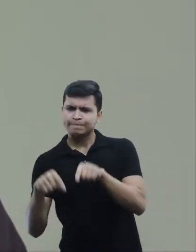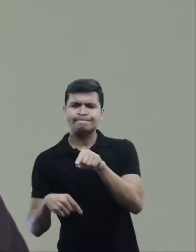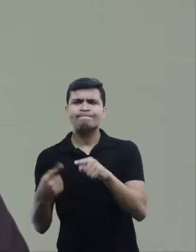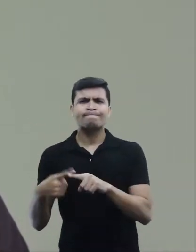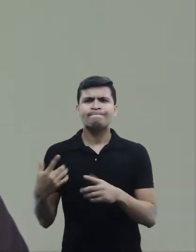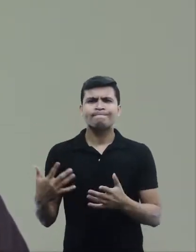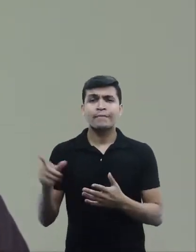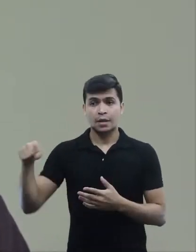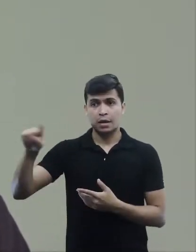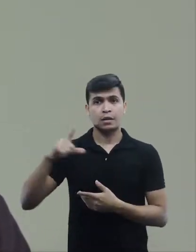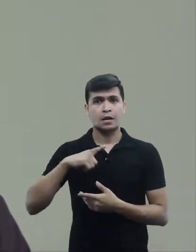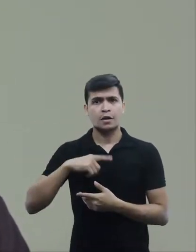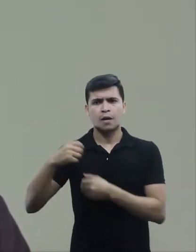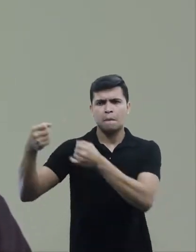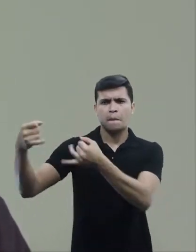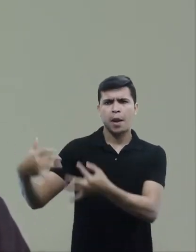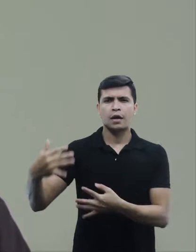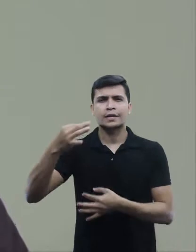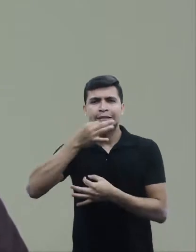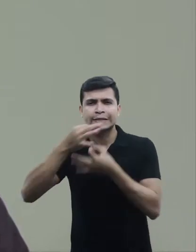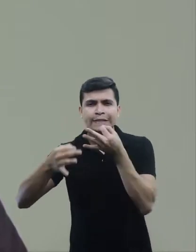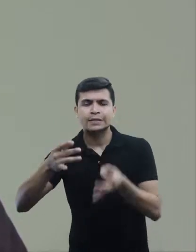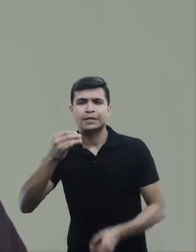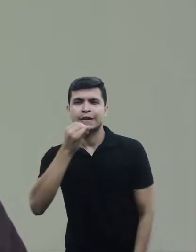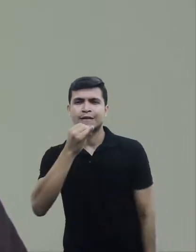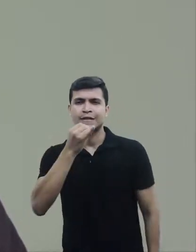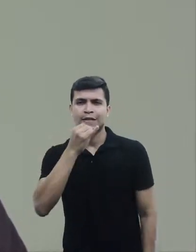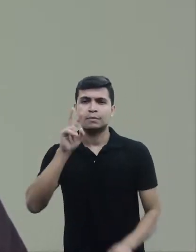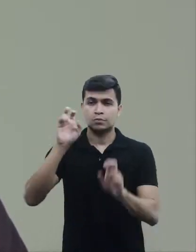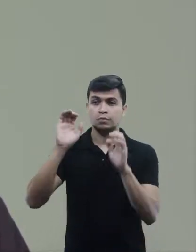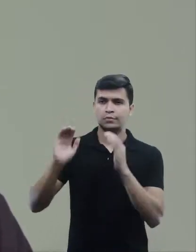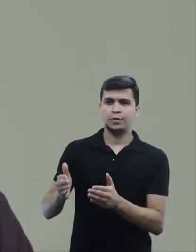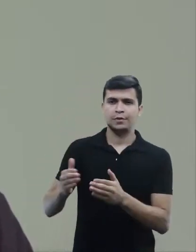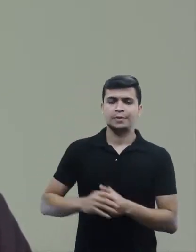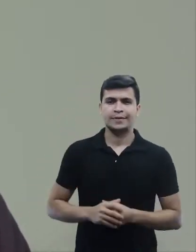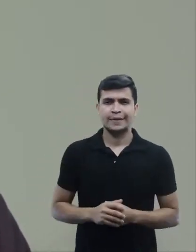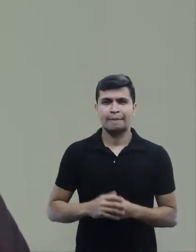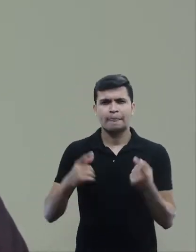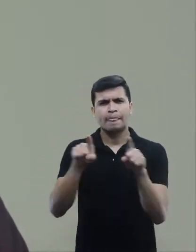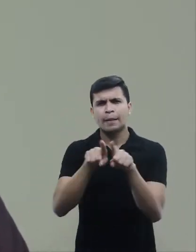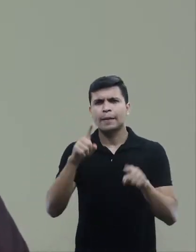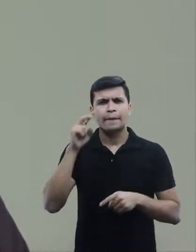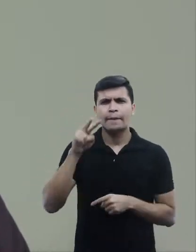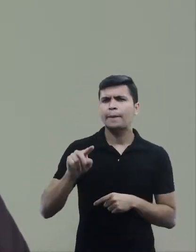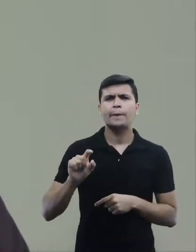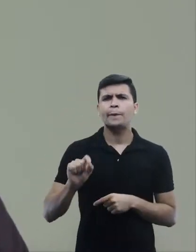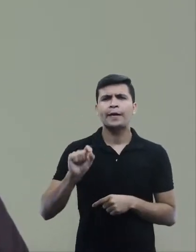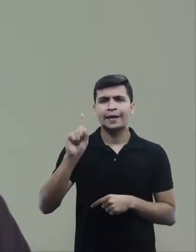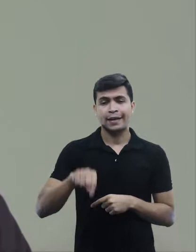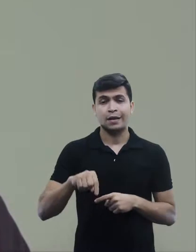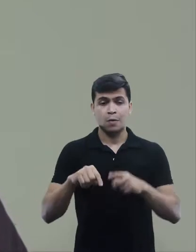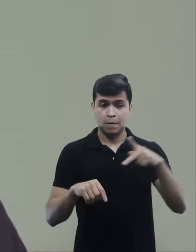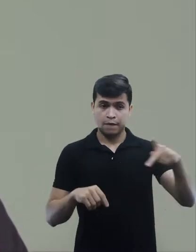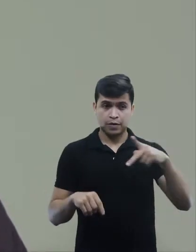nível, inclusive dando exemplos mais concretos sobre essa justificativa. Além disso, também vimos que o